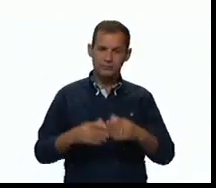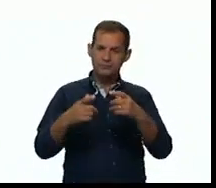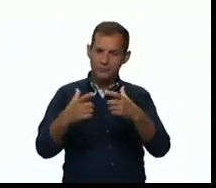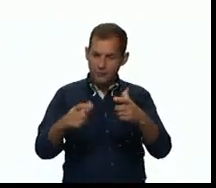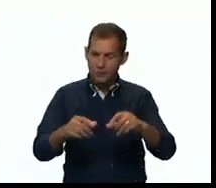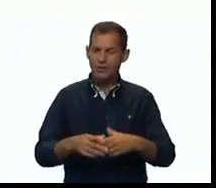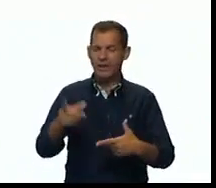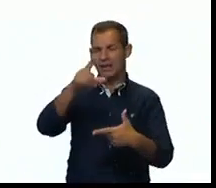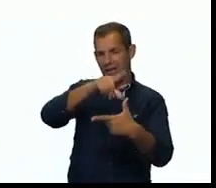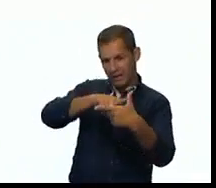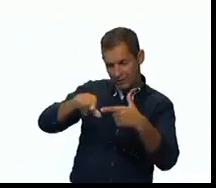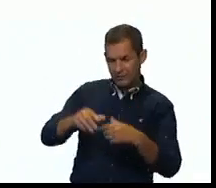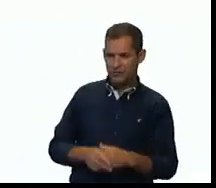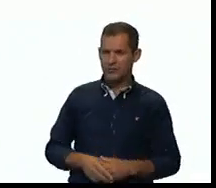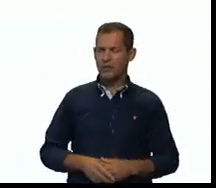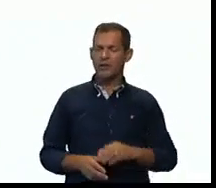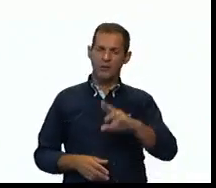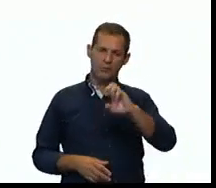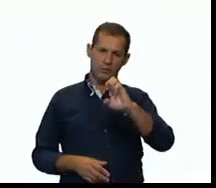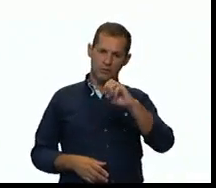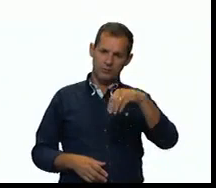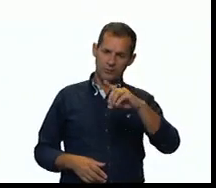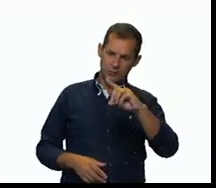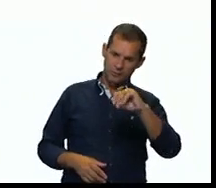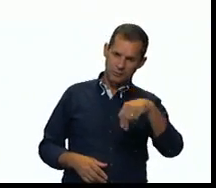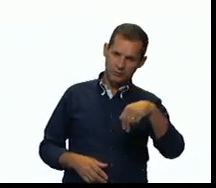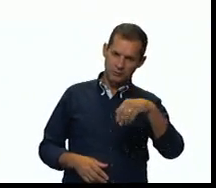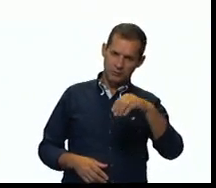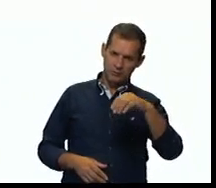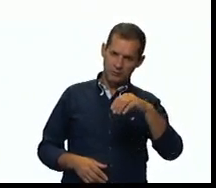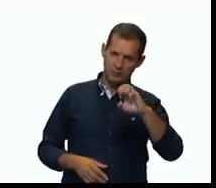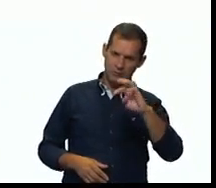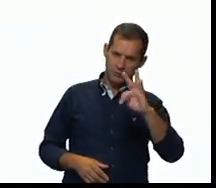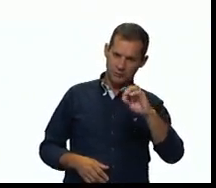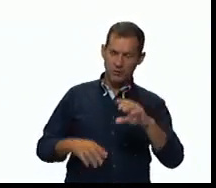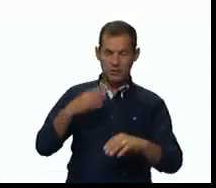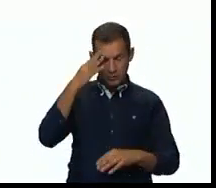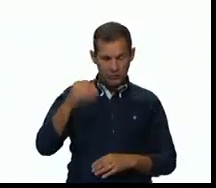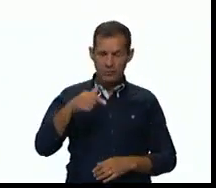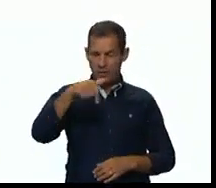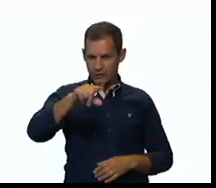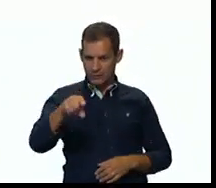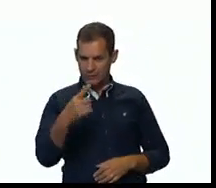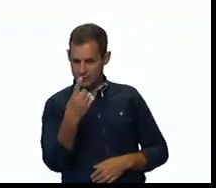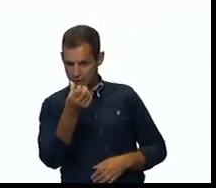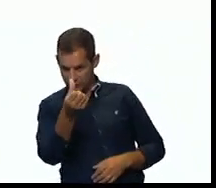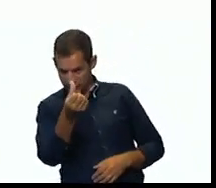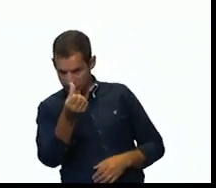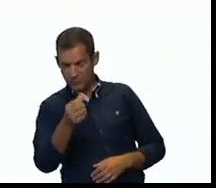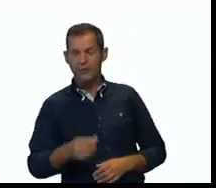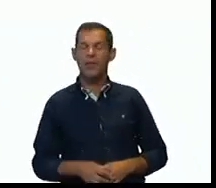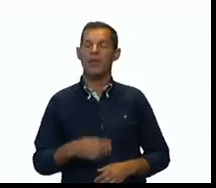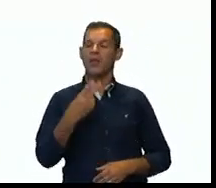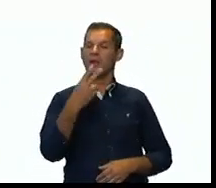área dividido pelo rendimento. O rendimento a gente já sabe que é 7,16. Então,